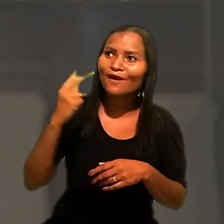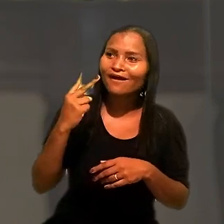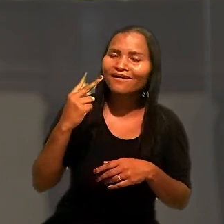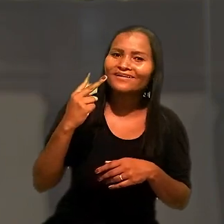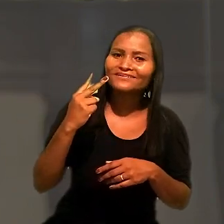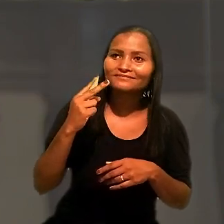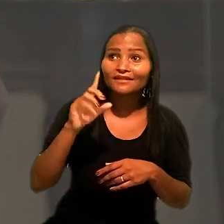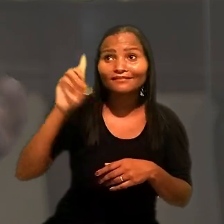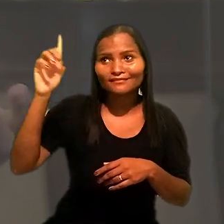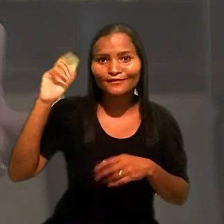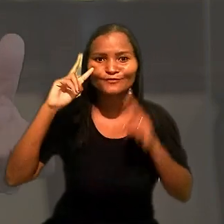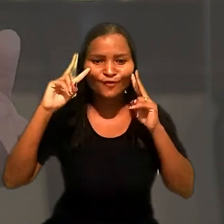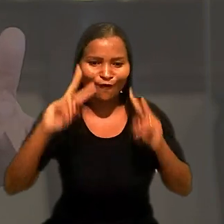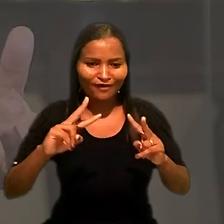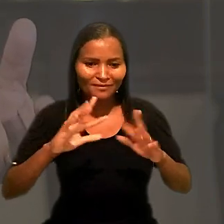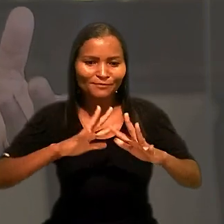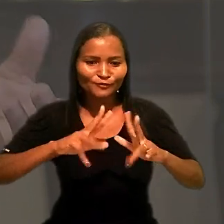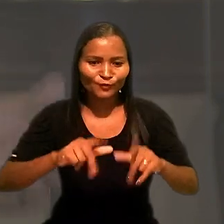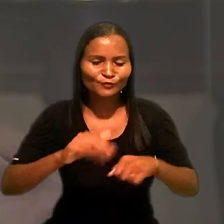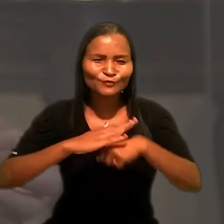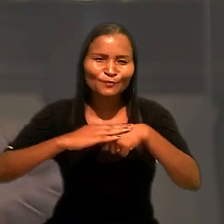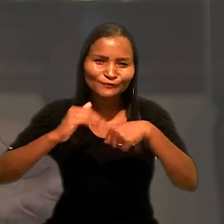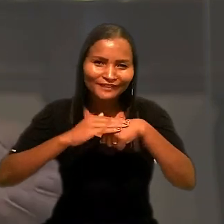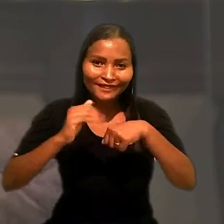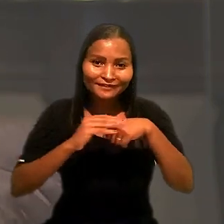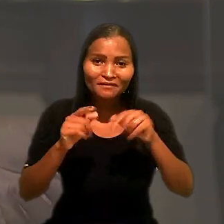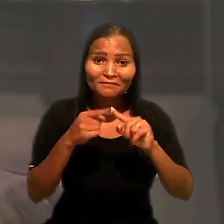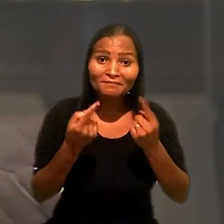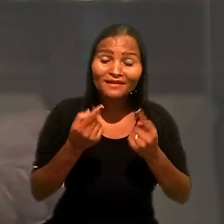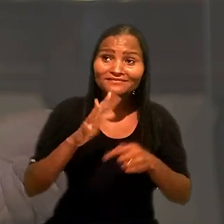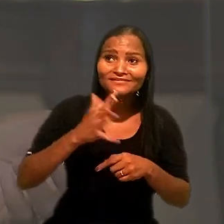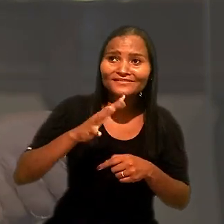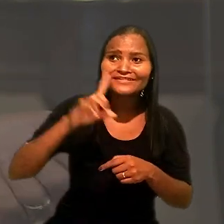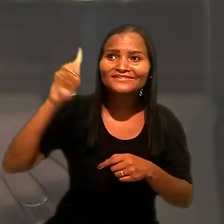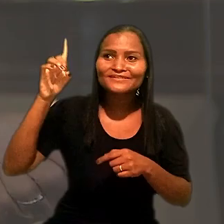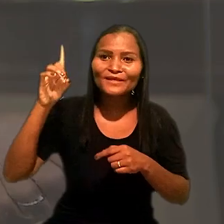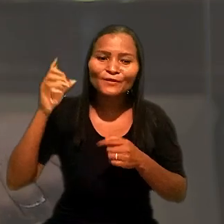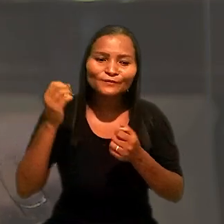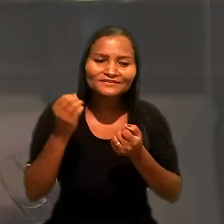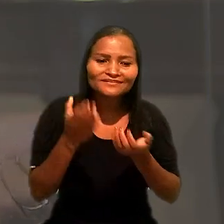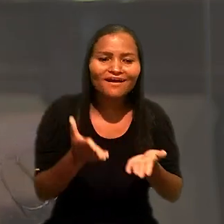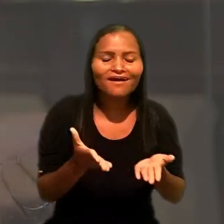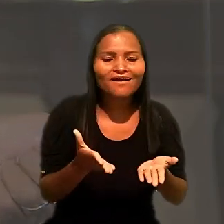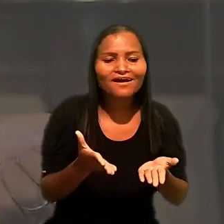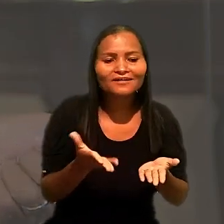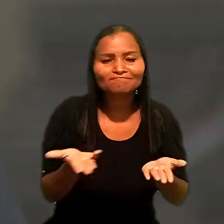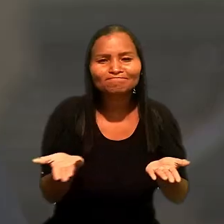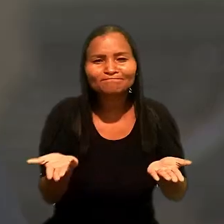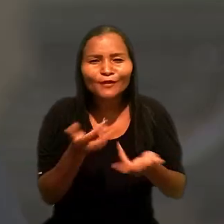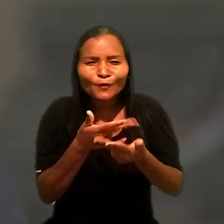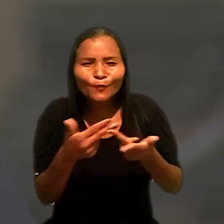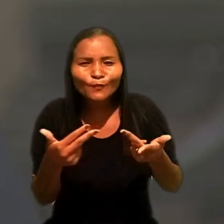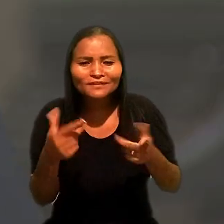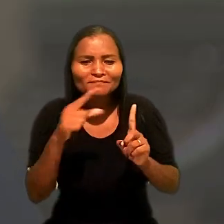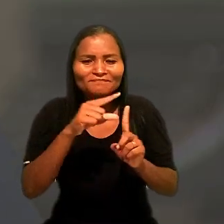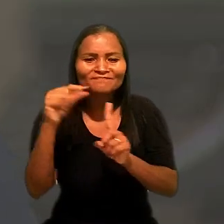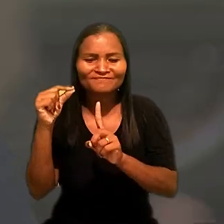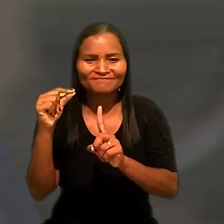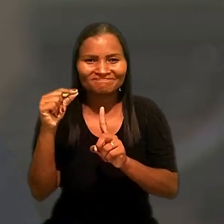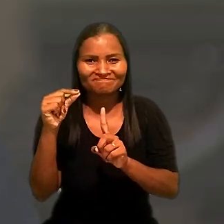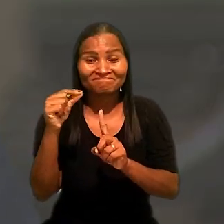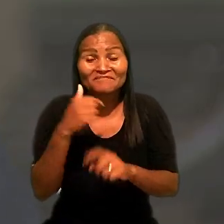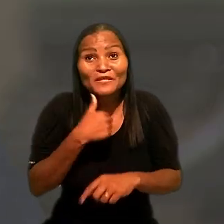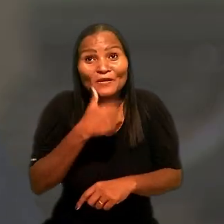para a gente, ele olha para todos nós com muito carinho, mas ele às vezes dá condições assim, mais